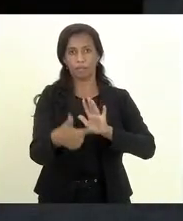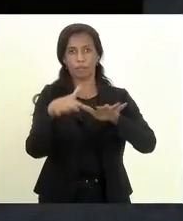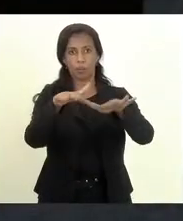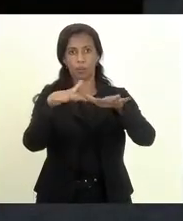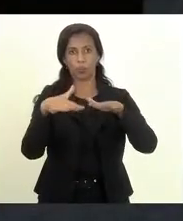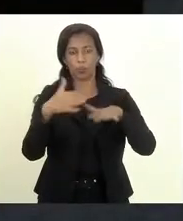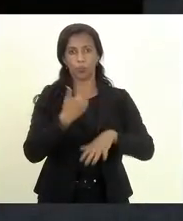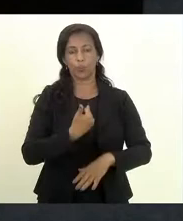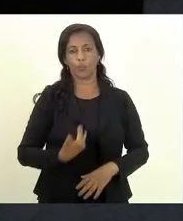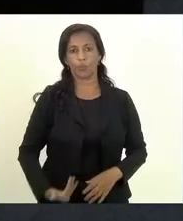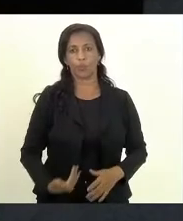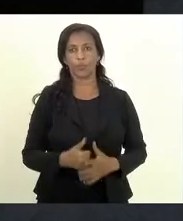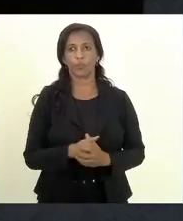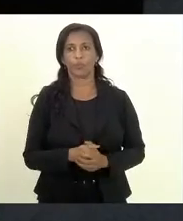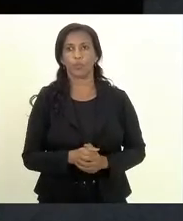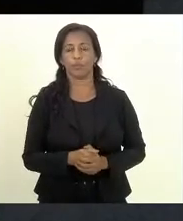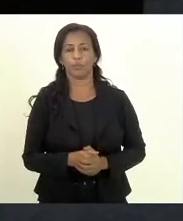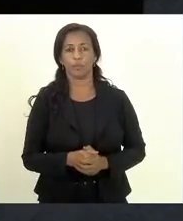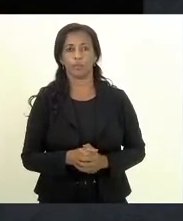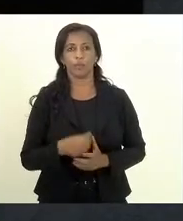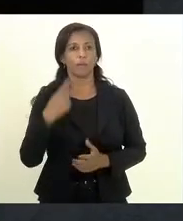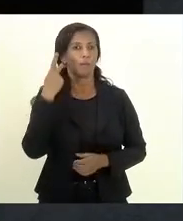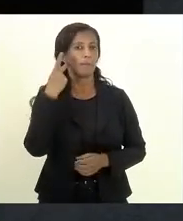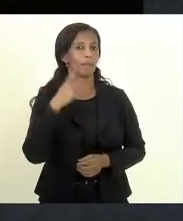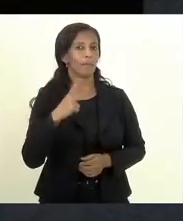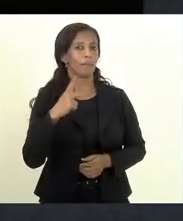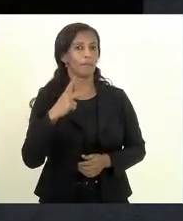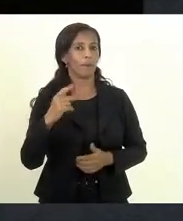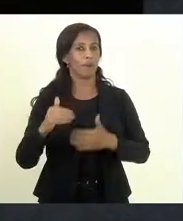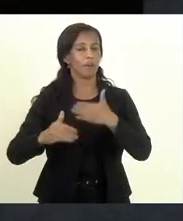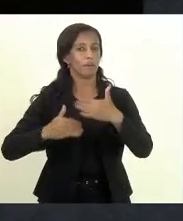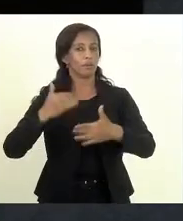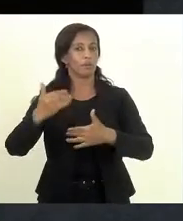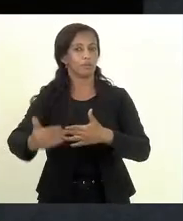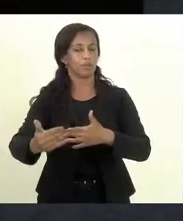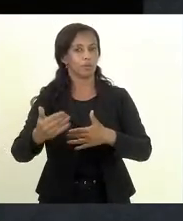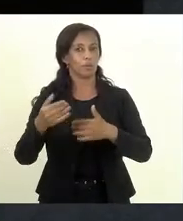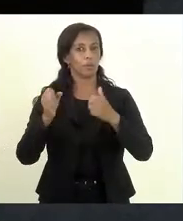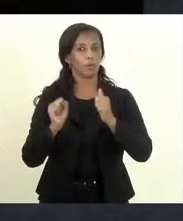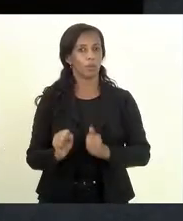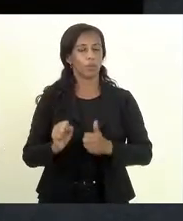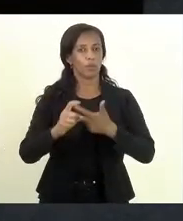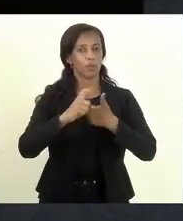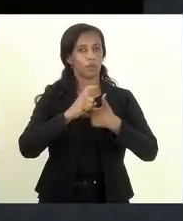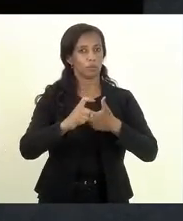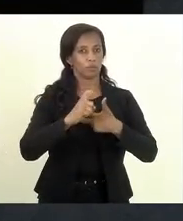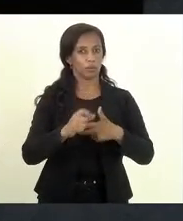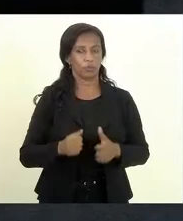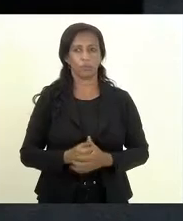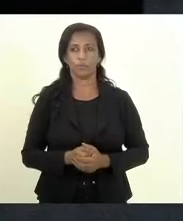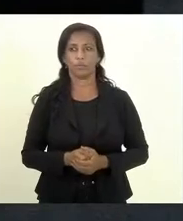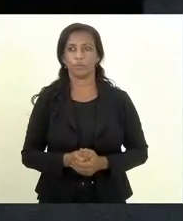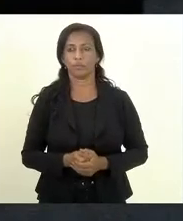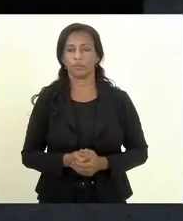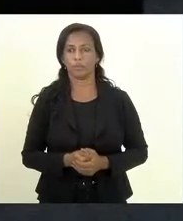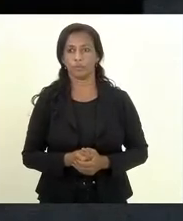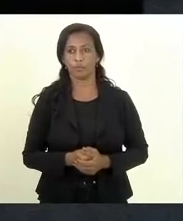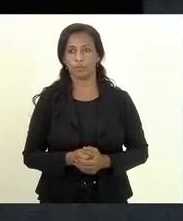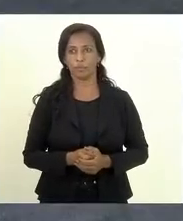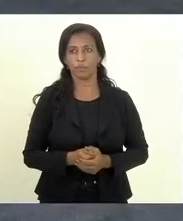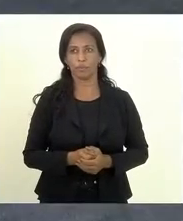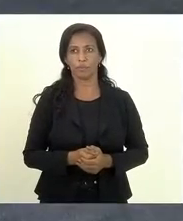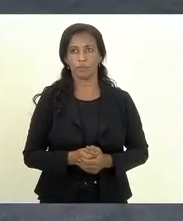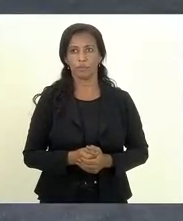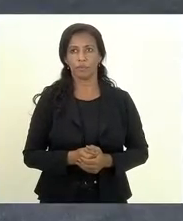audiência pública para posterior deliberação pelo Poder Executivo. No artigo